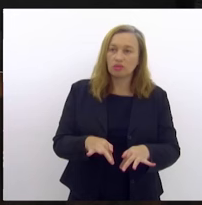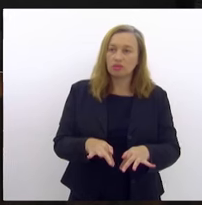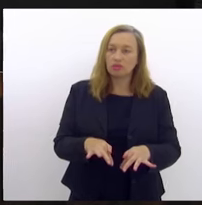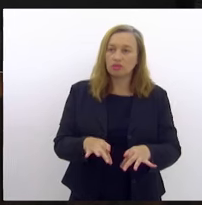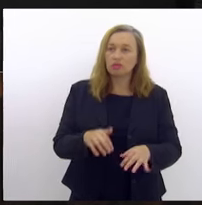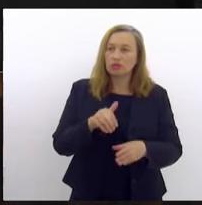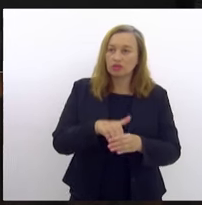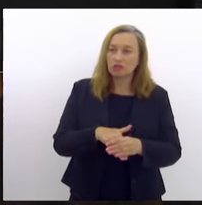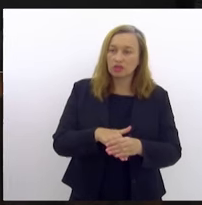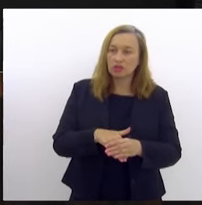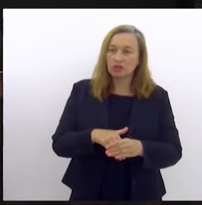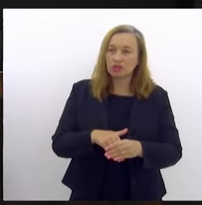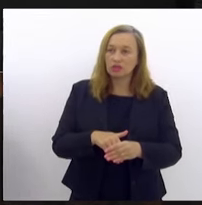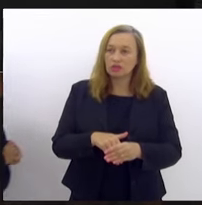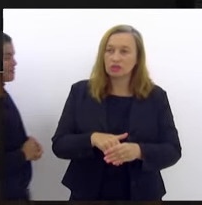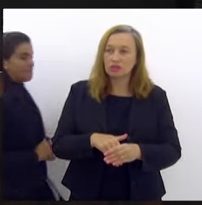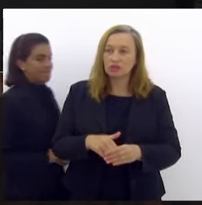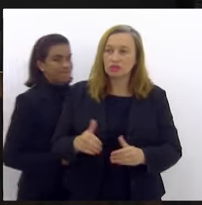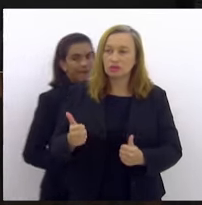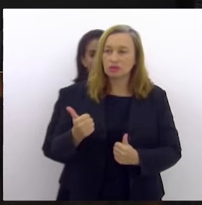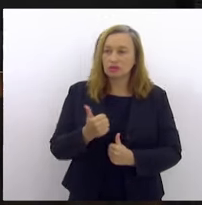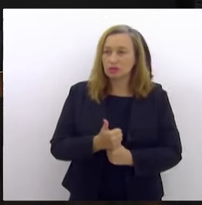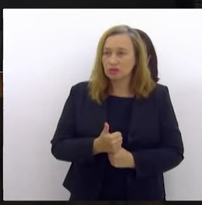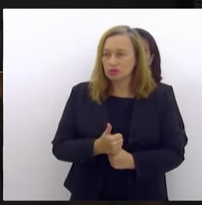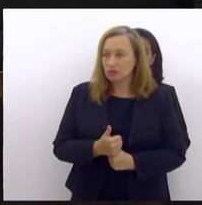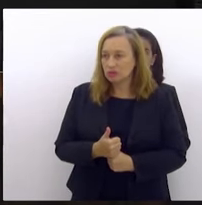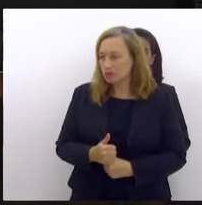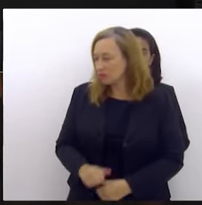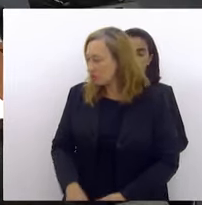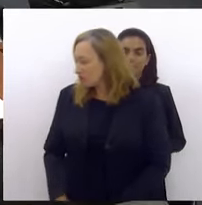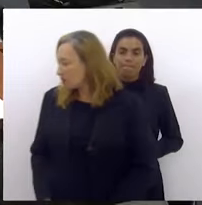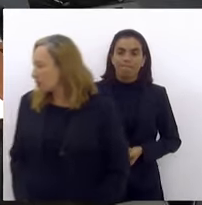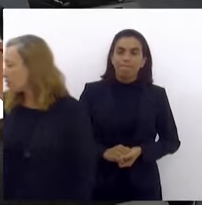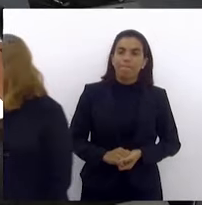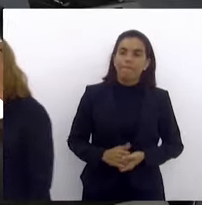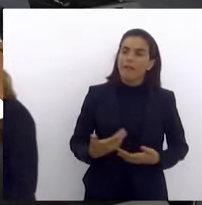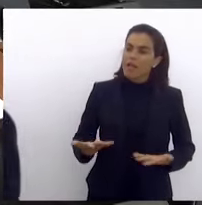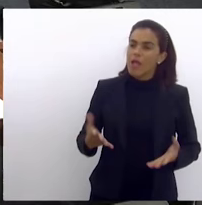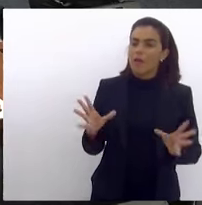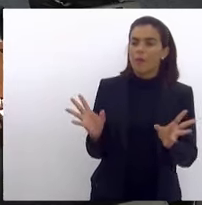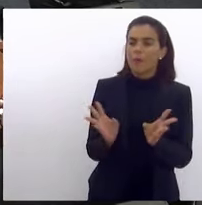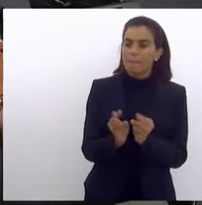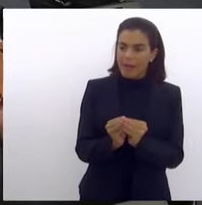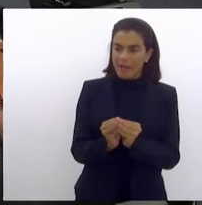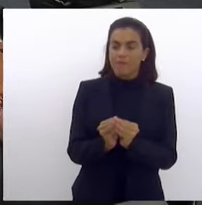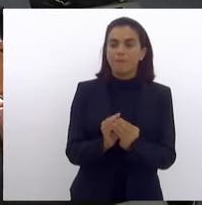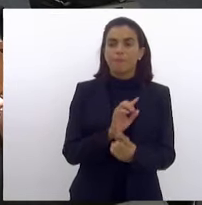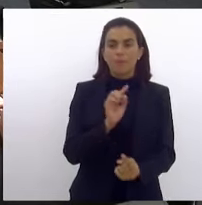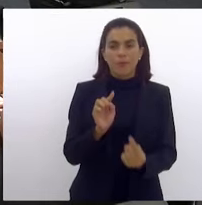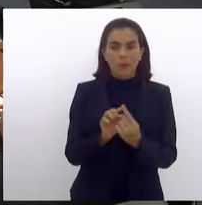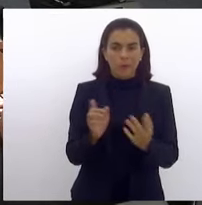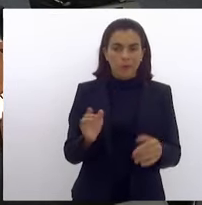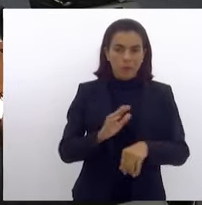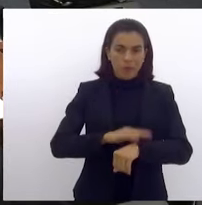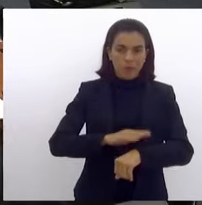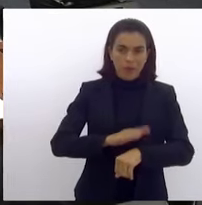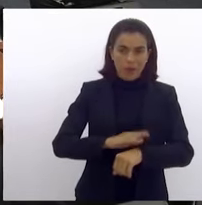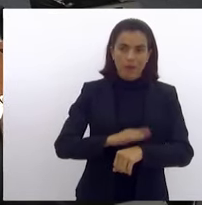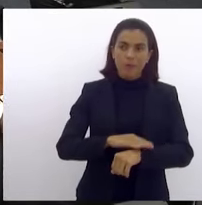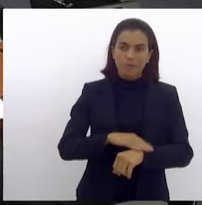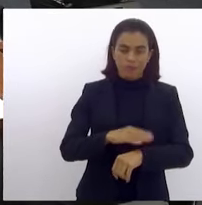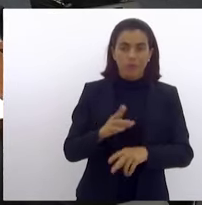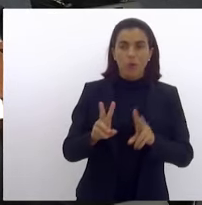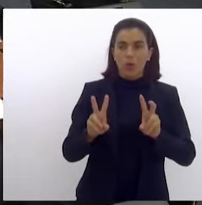discussão. Votação. Para discutir, presidente. Para discutir, deputado Mink. Serei muito breve em função do tempo que o